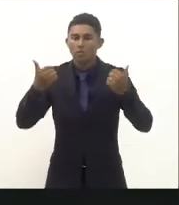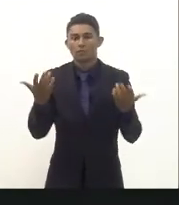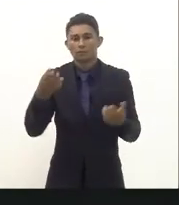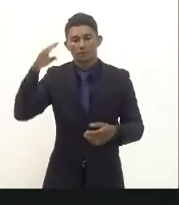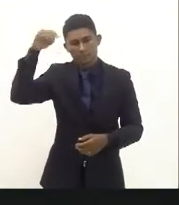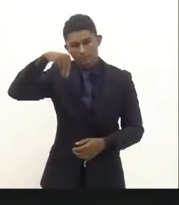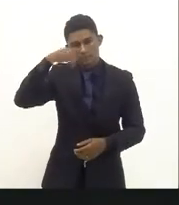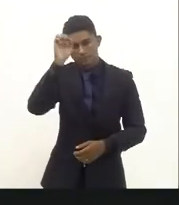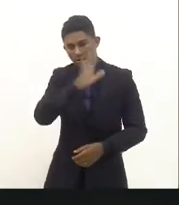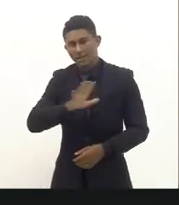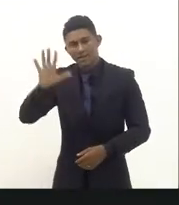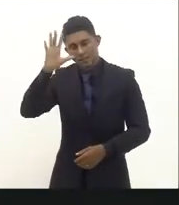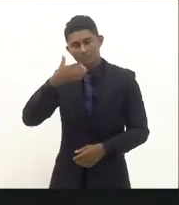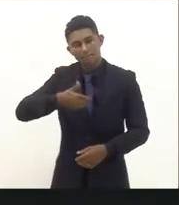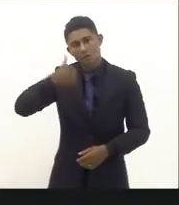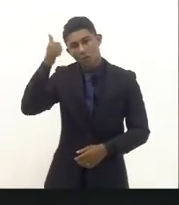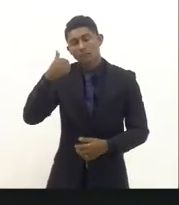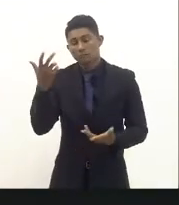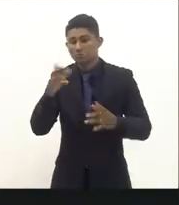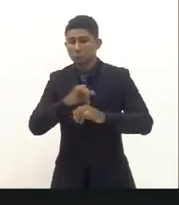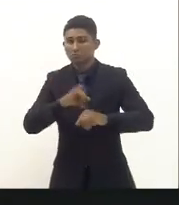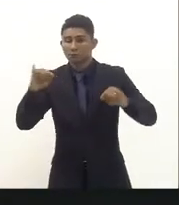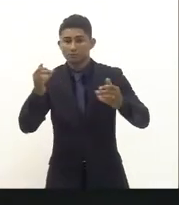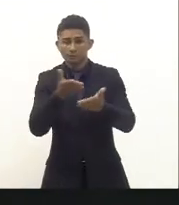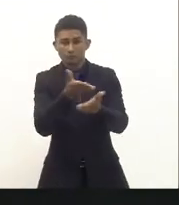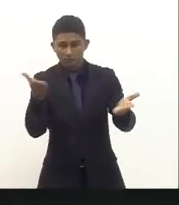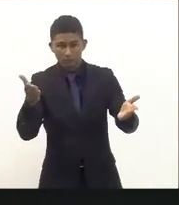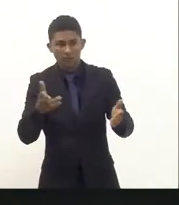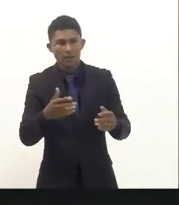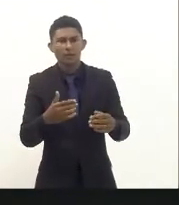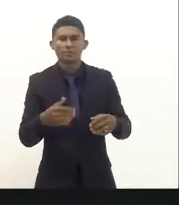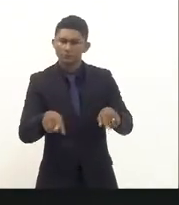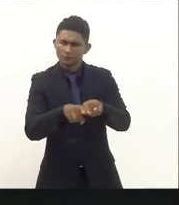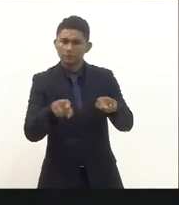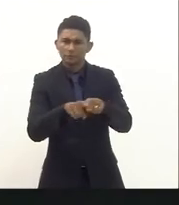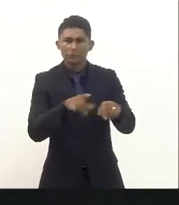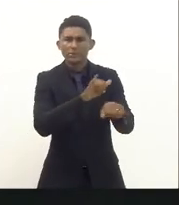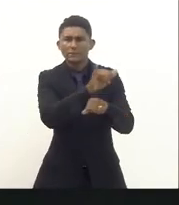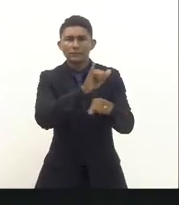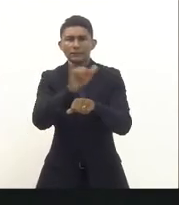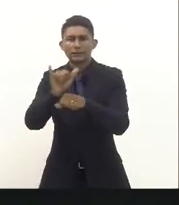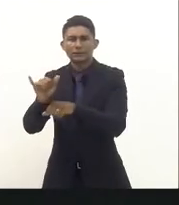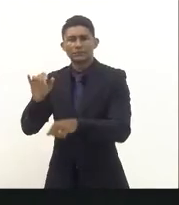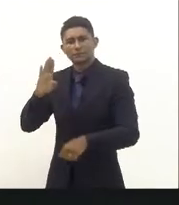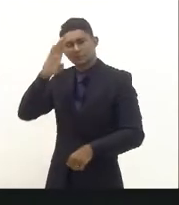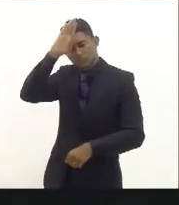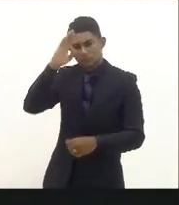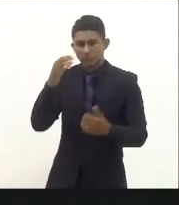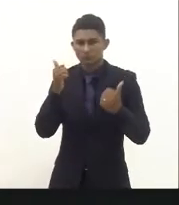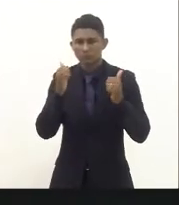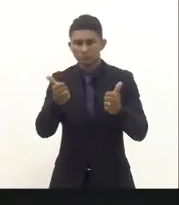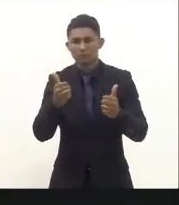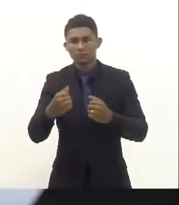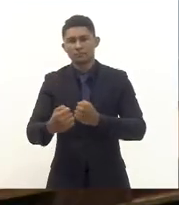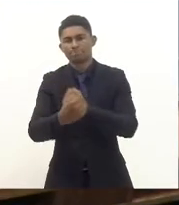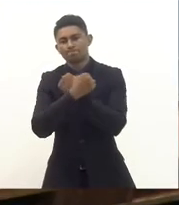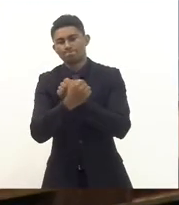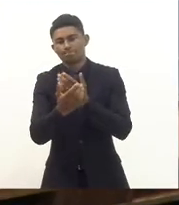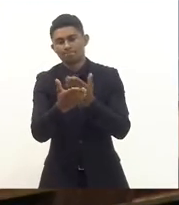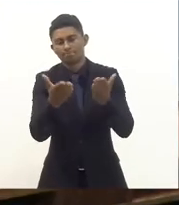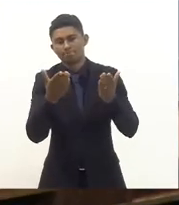Brasil e fica aí o recado para os traidores do bolsonaro Valeu Presidente um abraço para